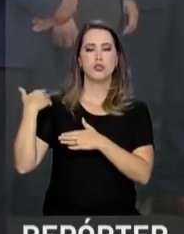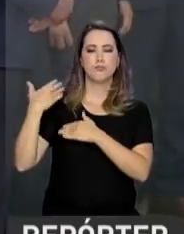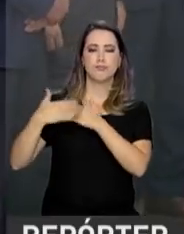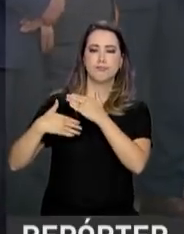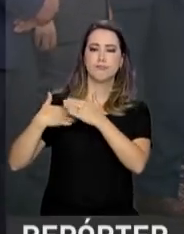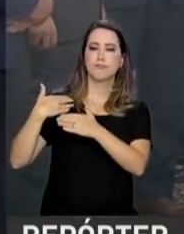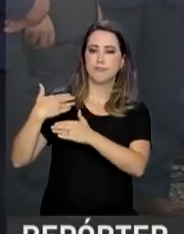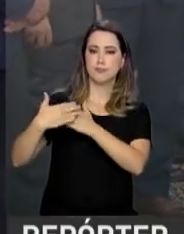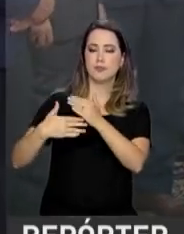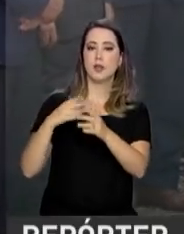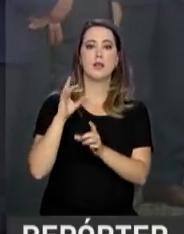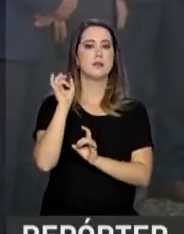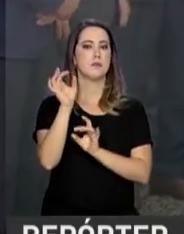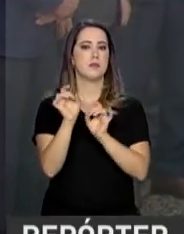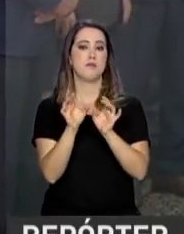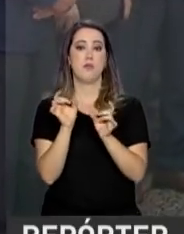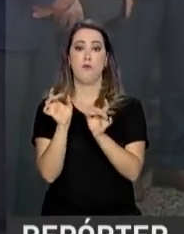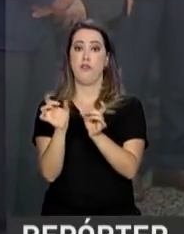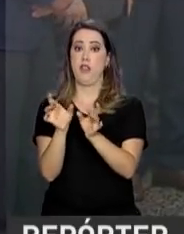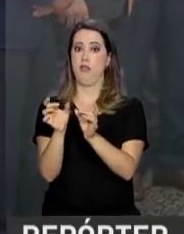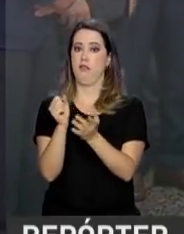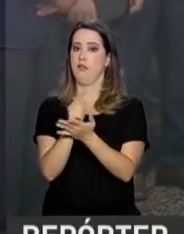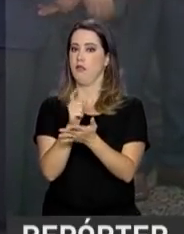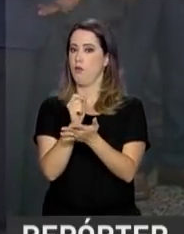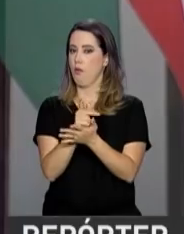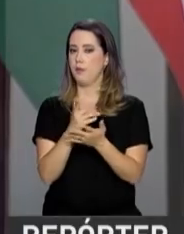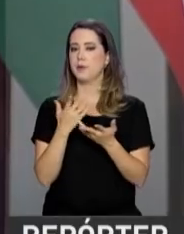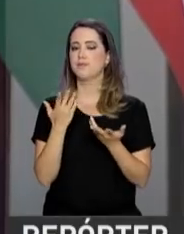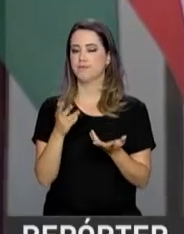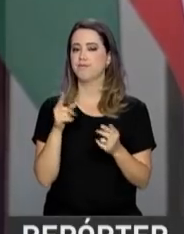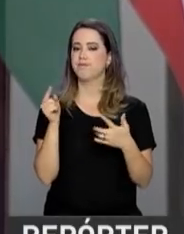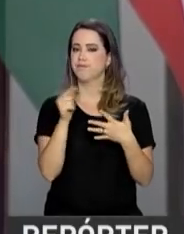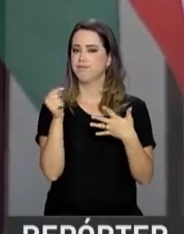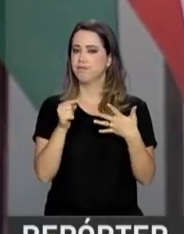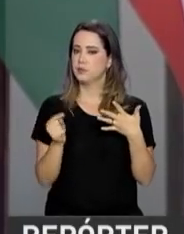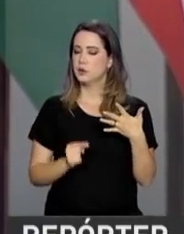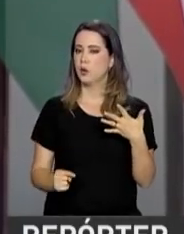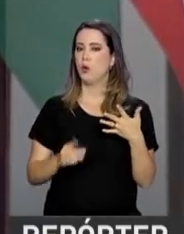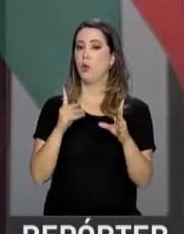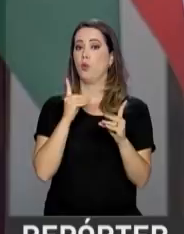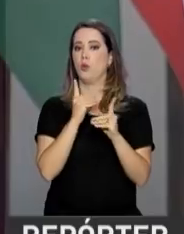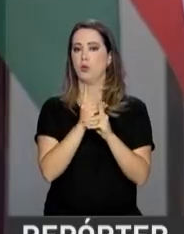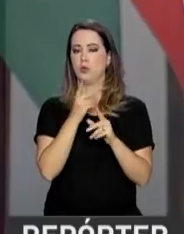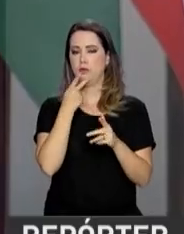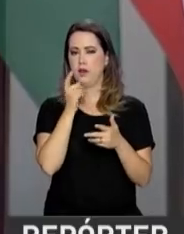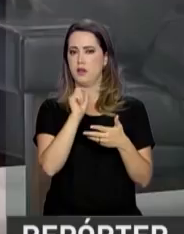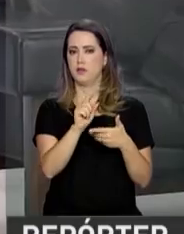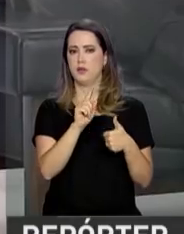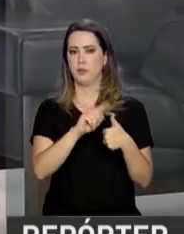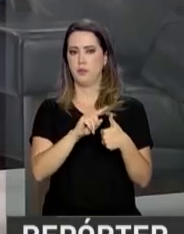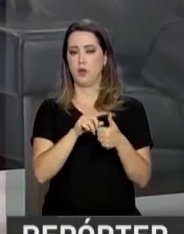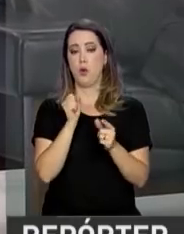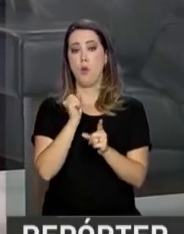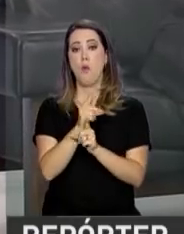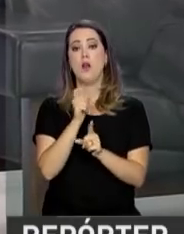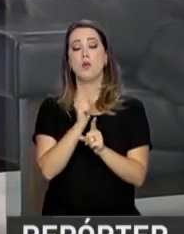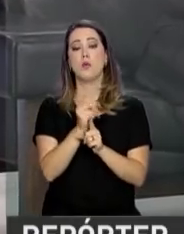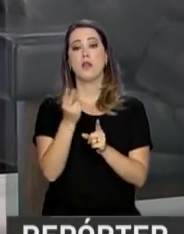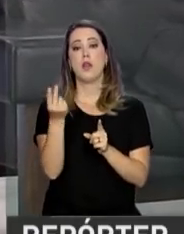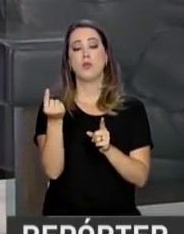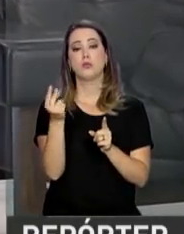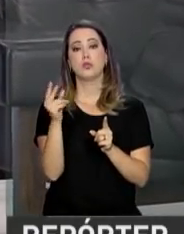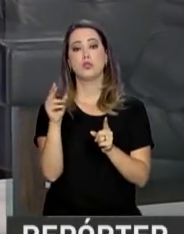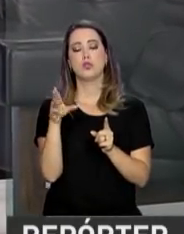gerações especialmente na área comercial entre os assuntos que foram pauta no encontro estão o aluguel da base de lançamento de foguetes